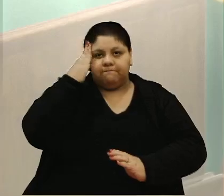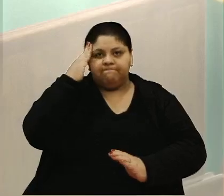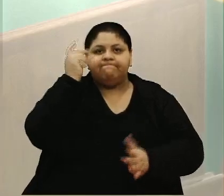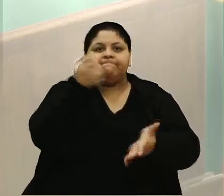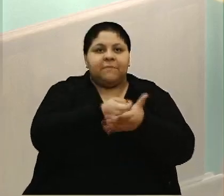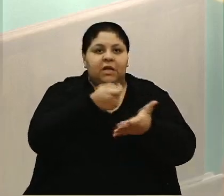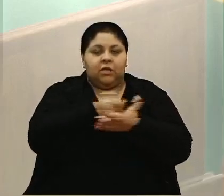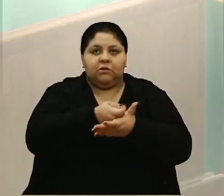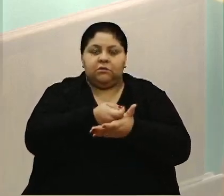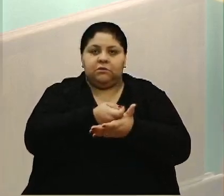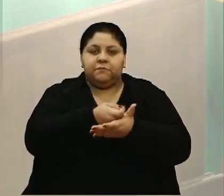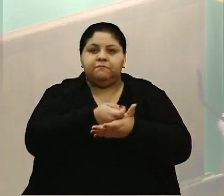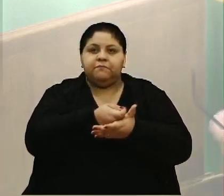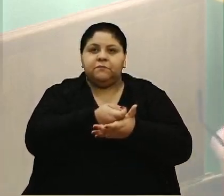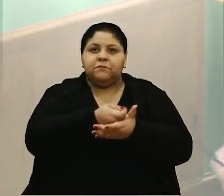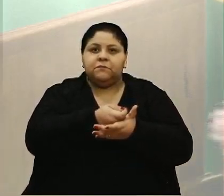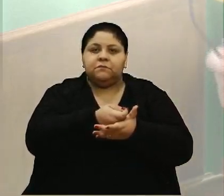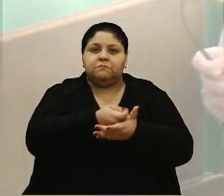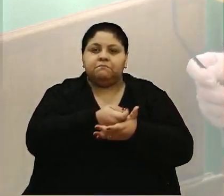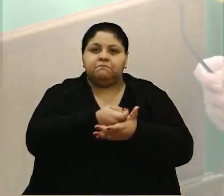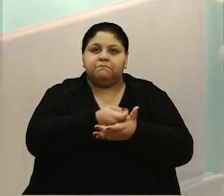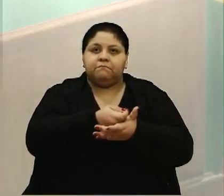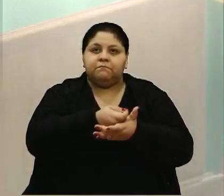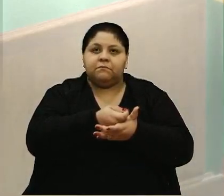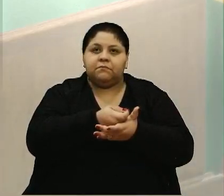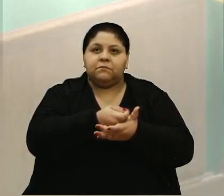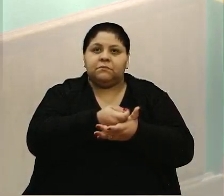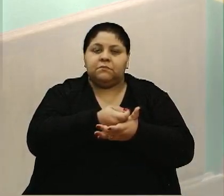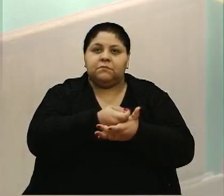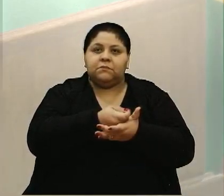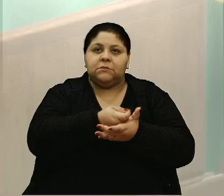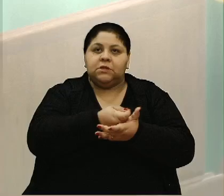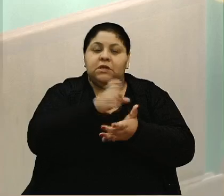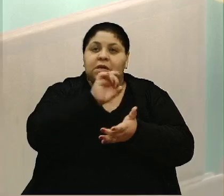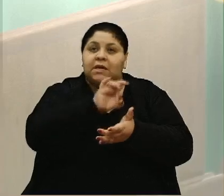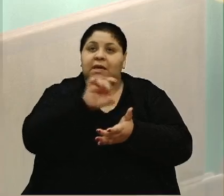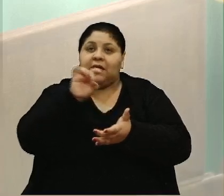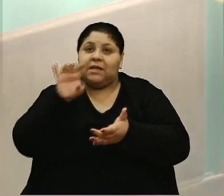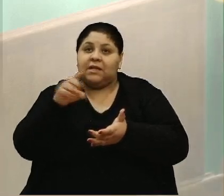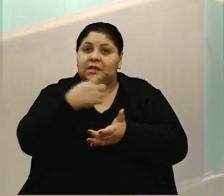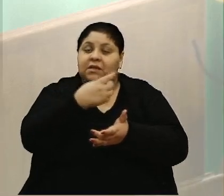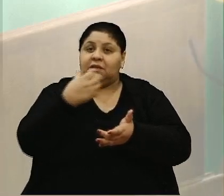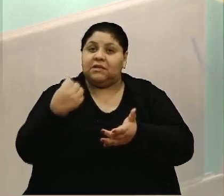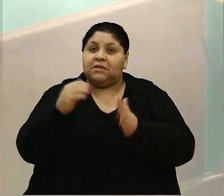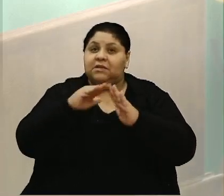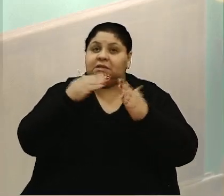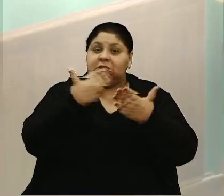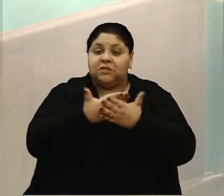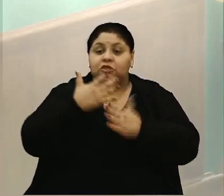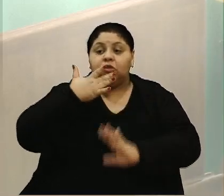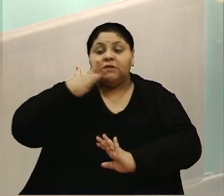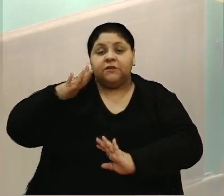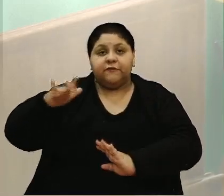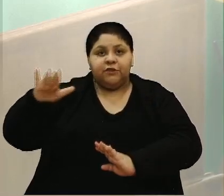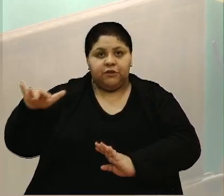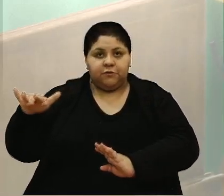Ludwig, Jardelino e a Educaritá, cada uma pode, dentro da lei, 16 escolas infantis.